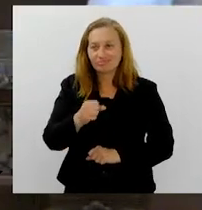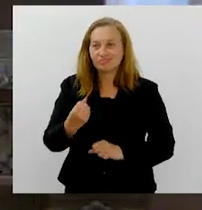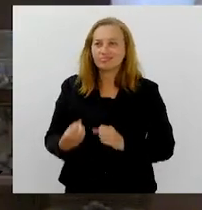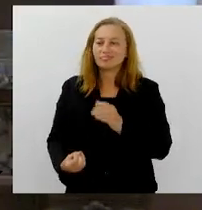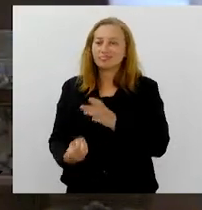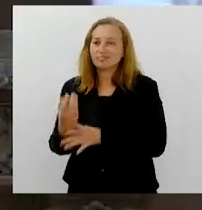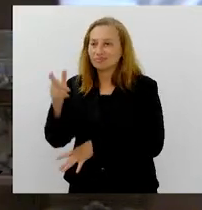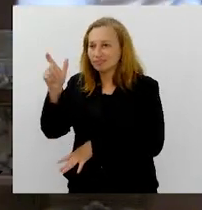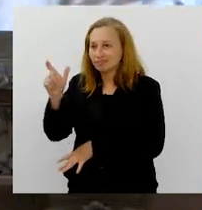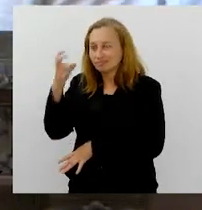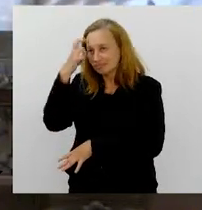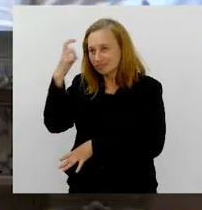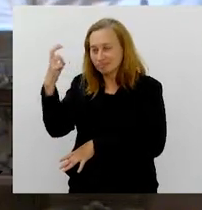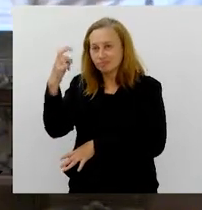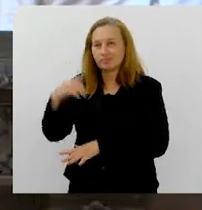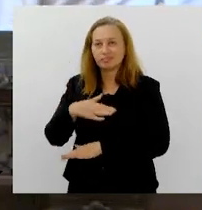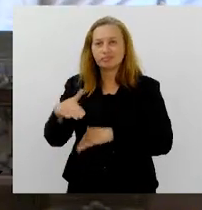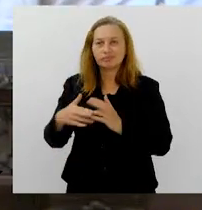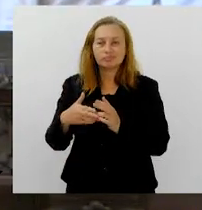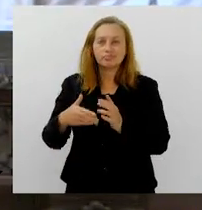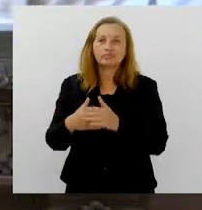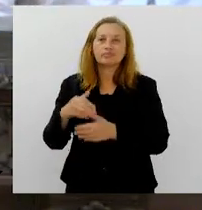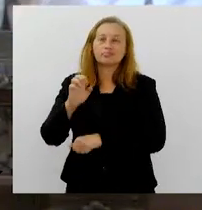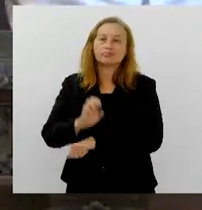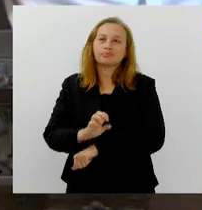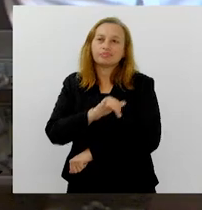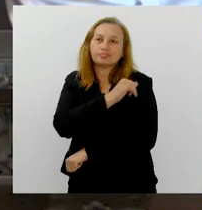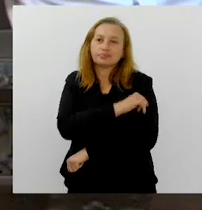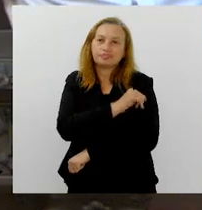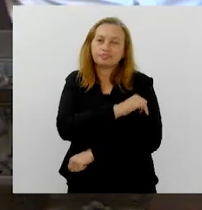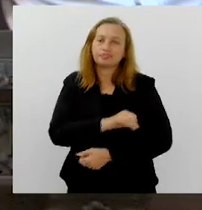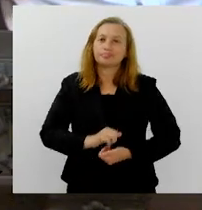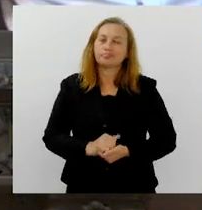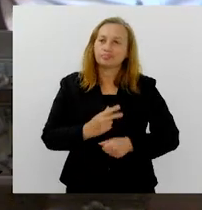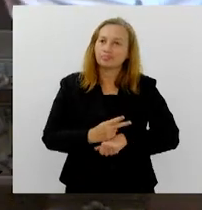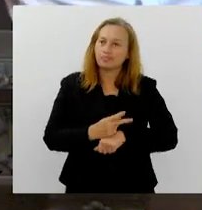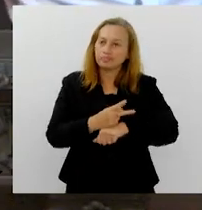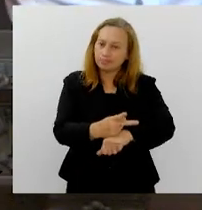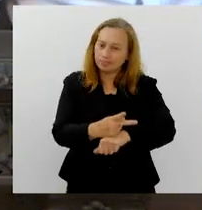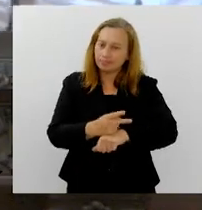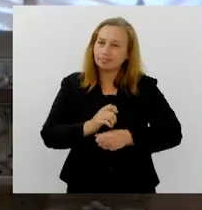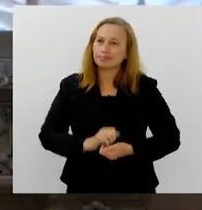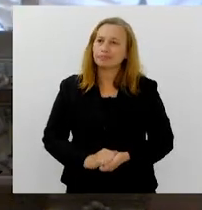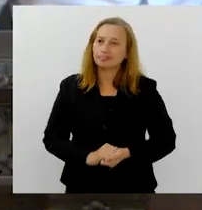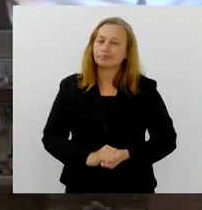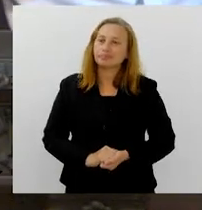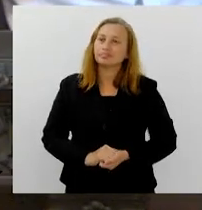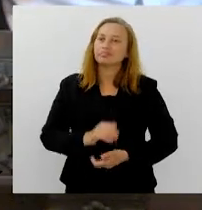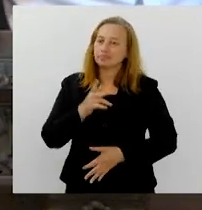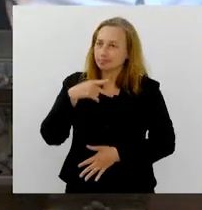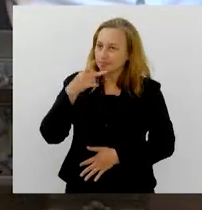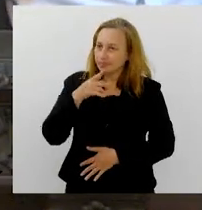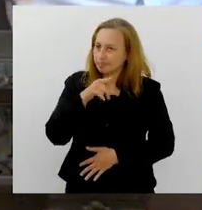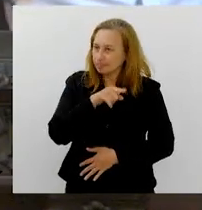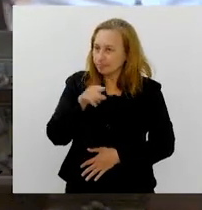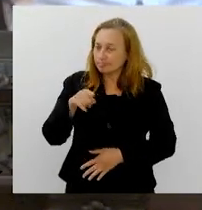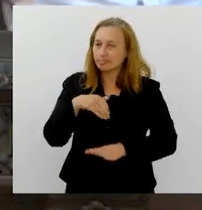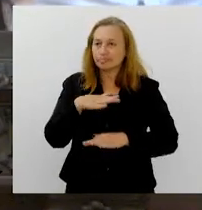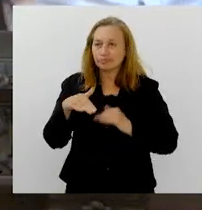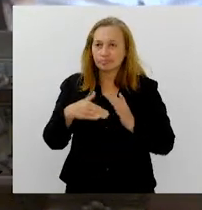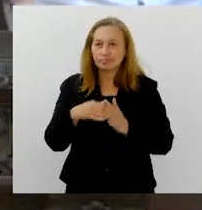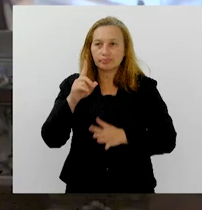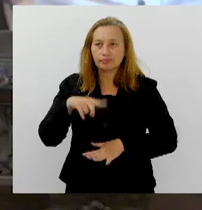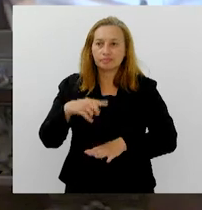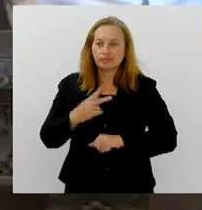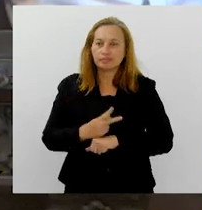fazedoras de cultura de todo o estado do Rio de Janeiro. O Prêmio Eloneida Studart, como foi dito aqui por todos, é uma